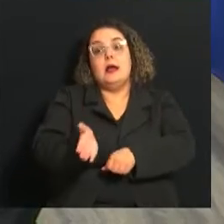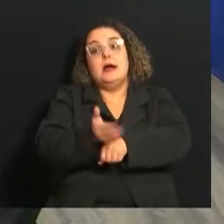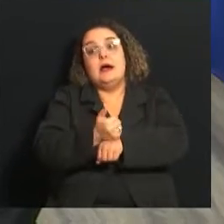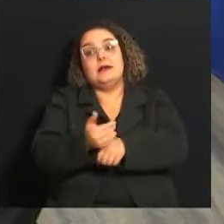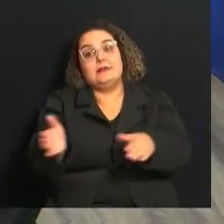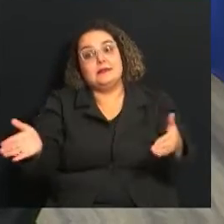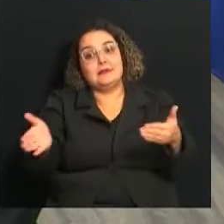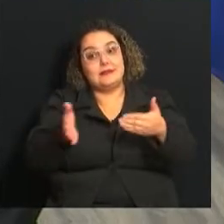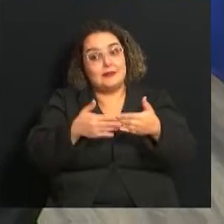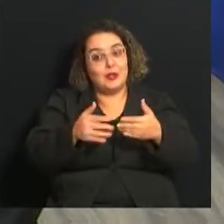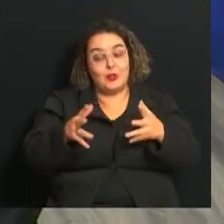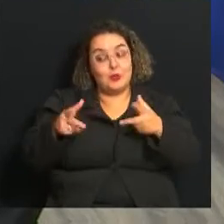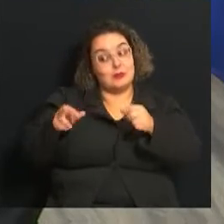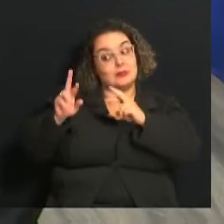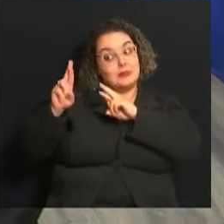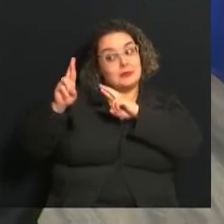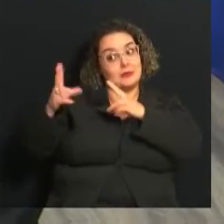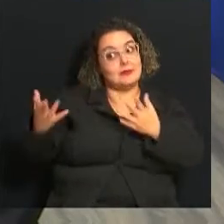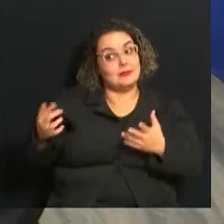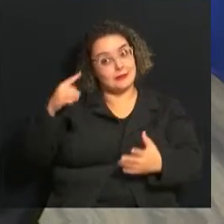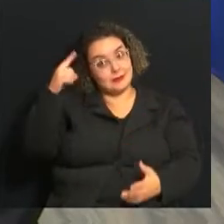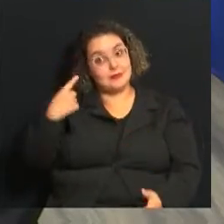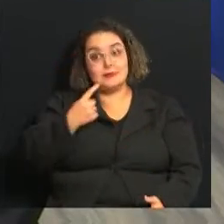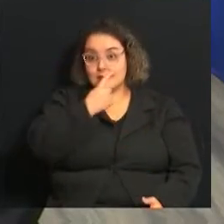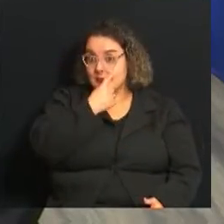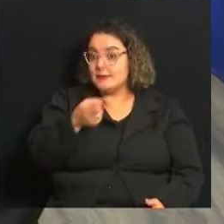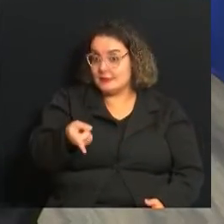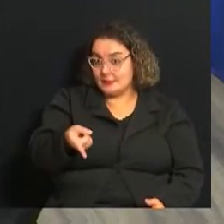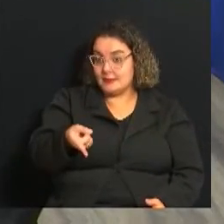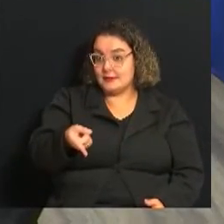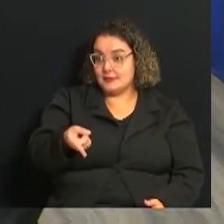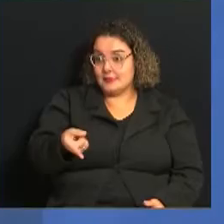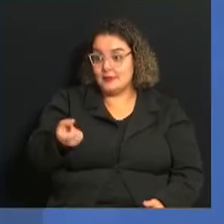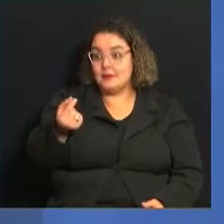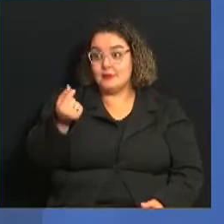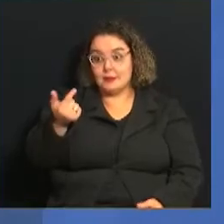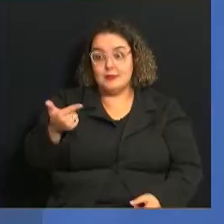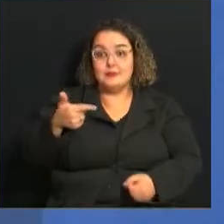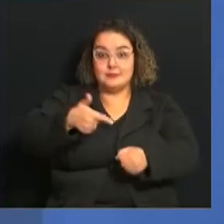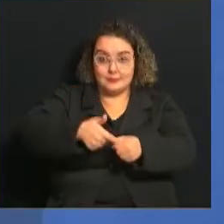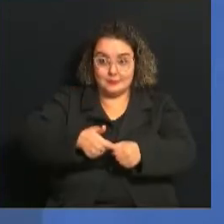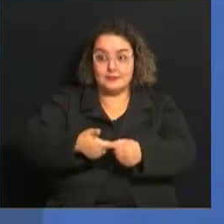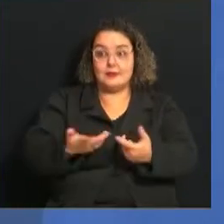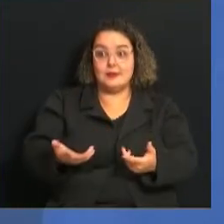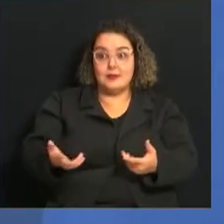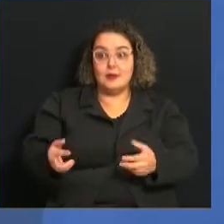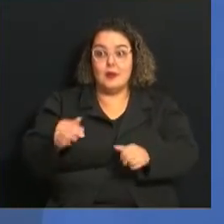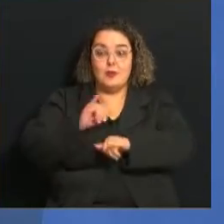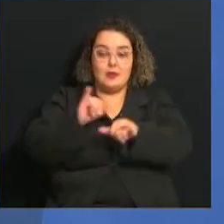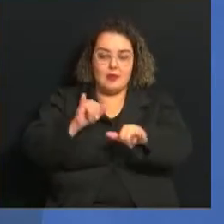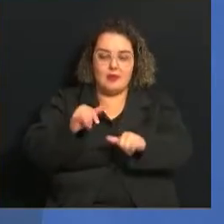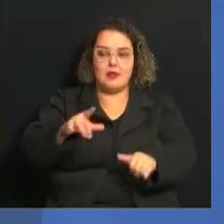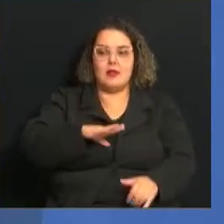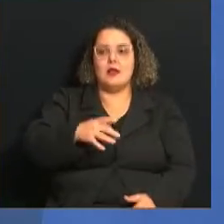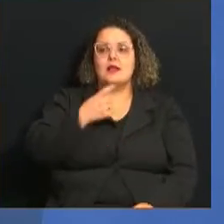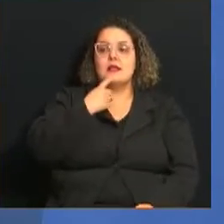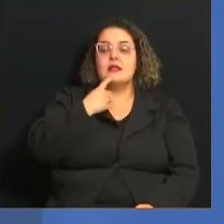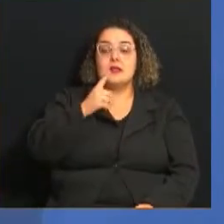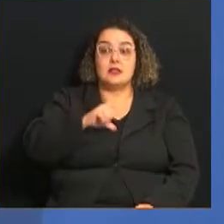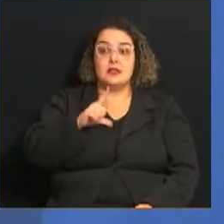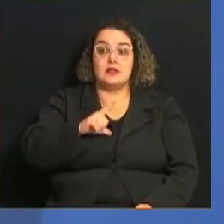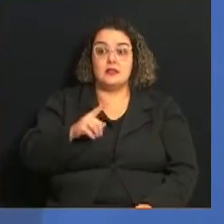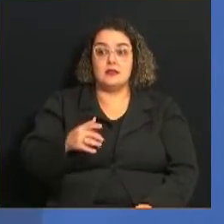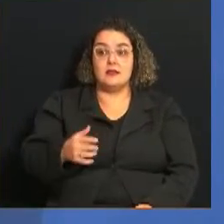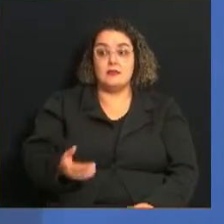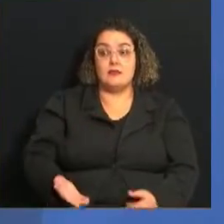mundo na expectativa, hein, Mirna Abreu? Foi sobre emitida a queda do preço dos combustíveis. Pelo Recap Campinas. A gente teve aí o aumento sobre a questão